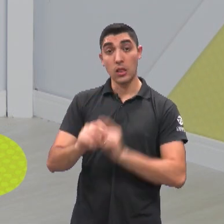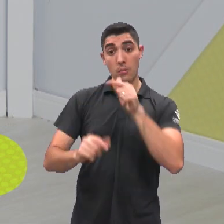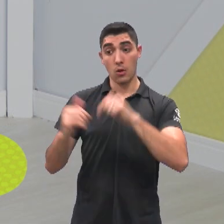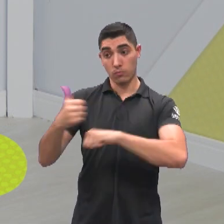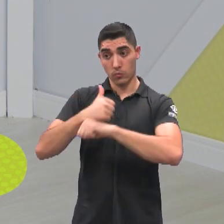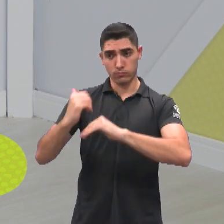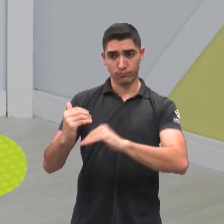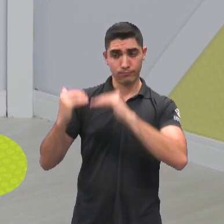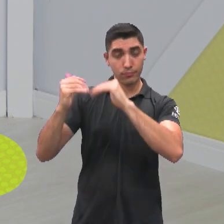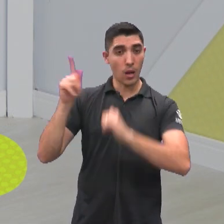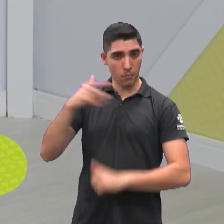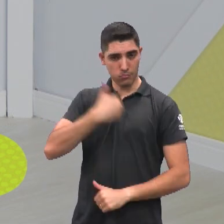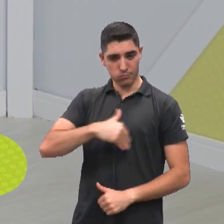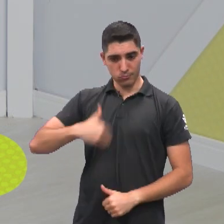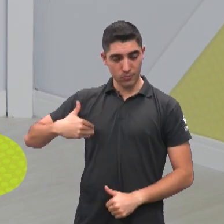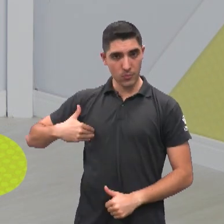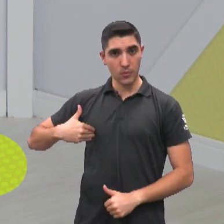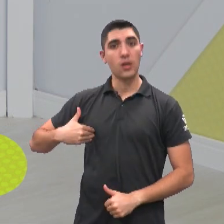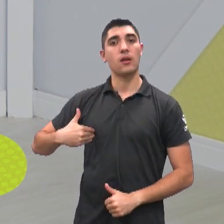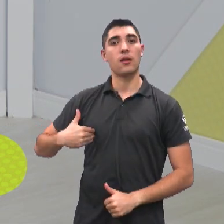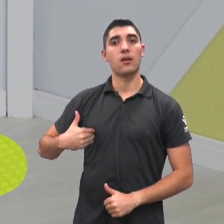título, o vice-campeonato com o